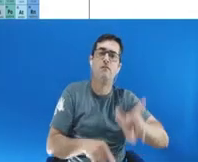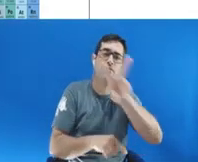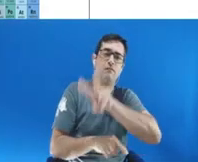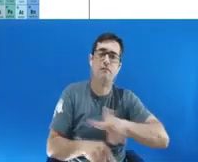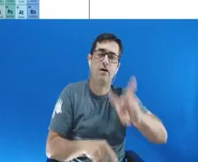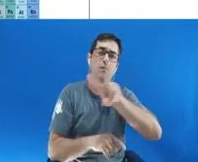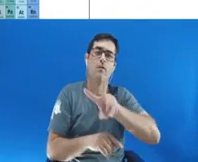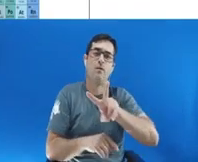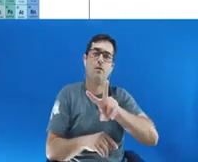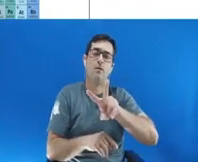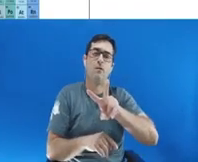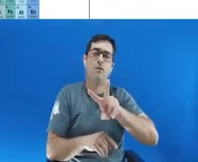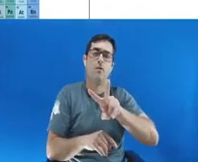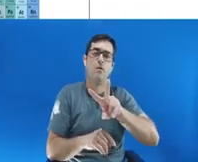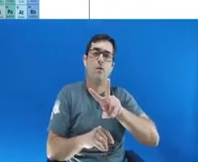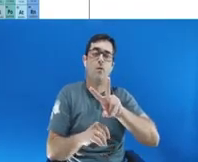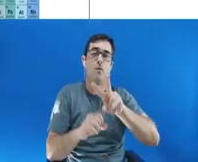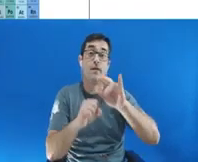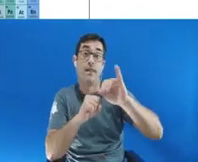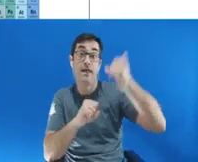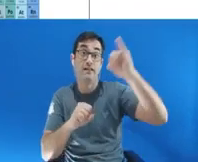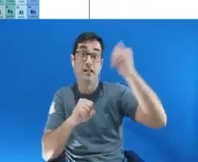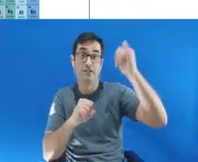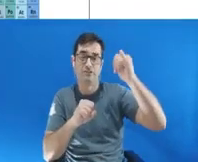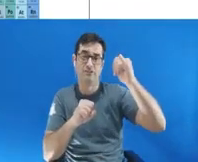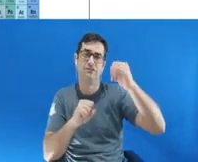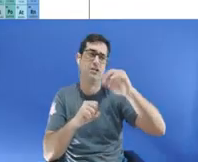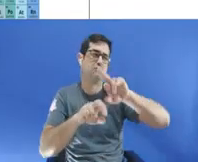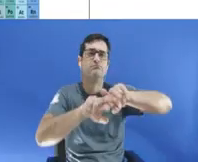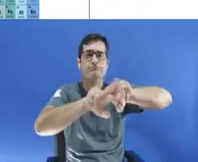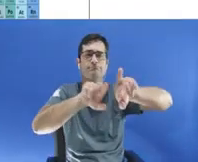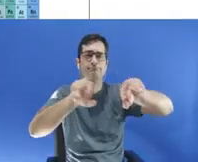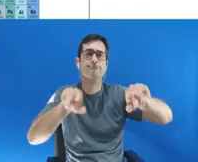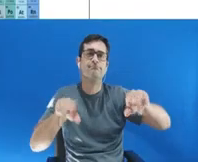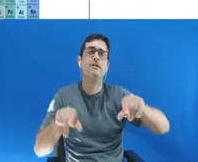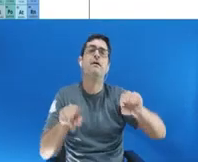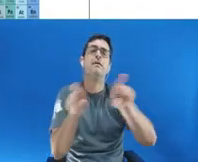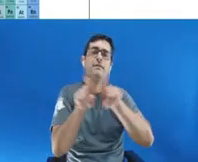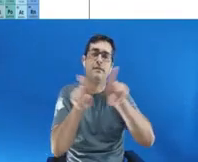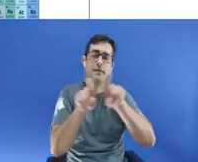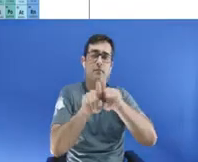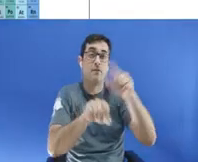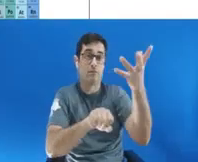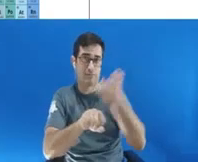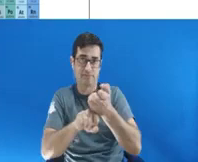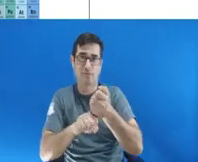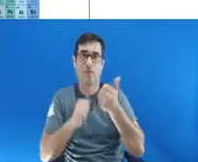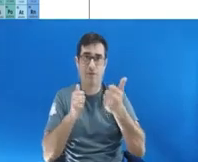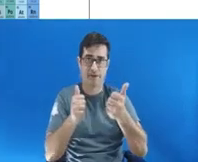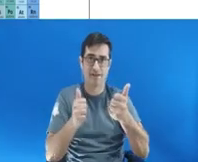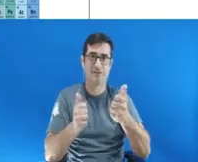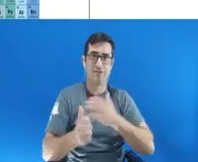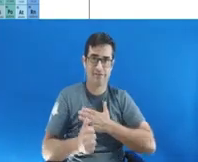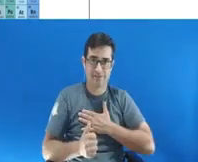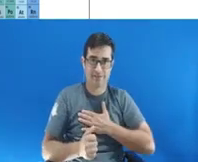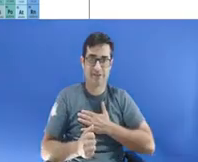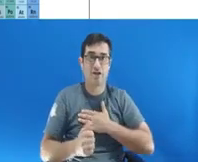efetiva. Espero que tenham gostado. Qualquer coisa, voltem o vídeo e assistam novamente. Um forte abraço e até a próxima.